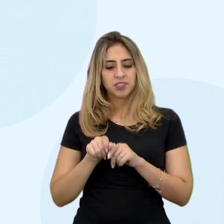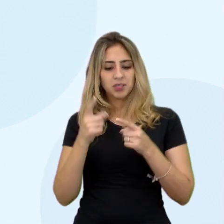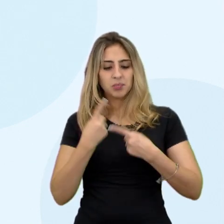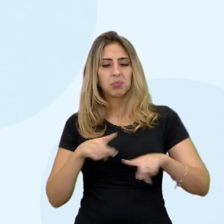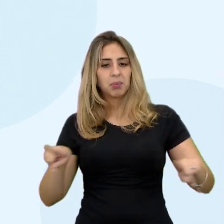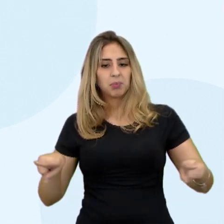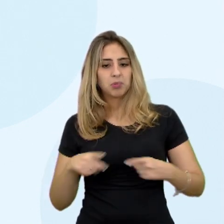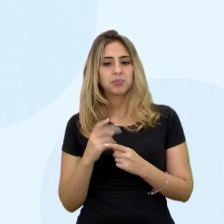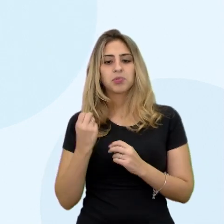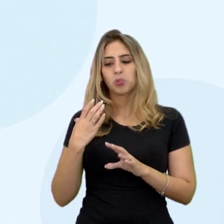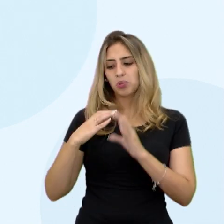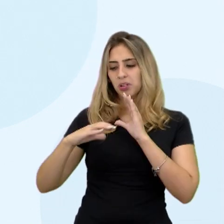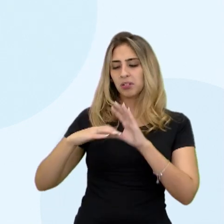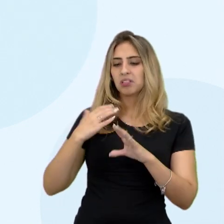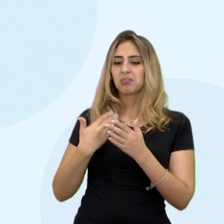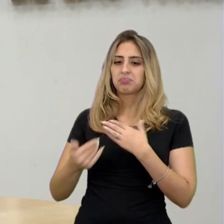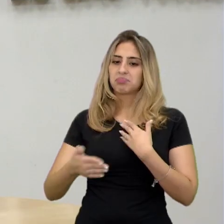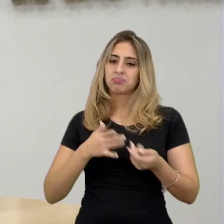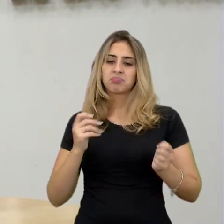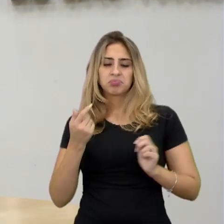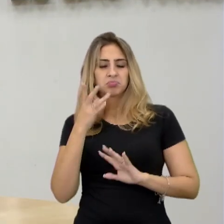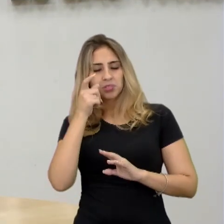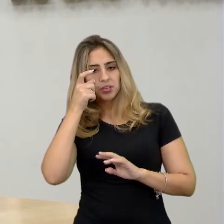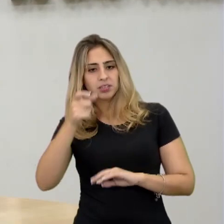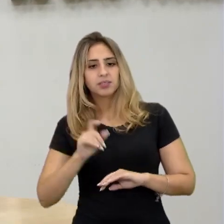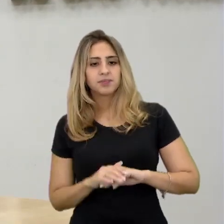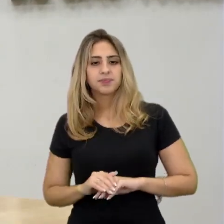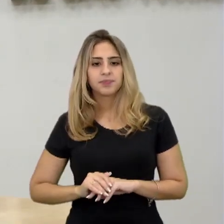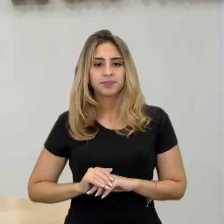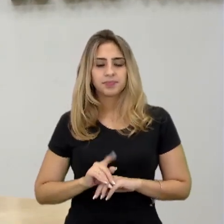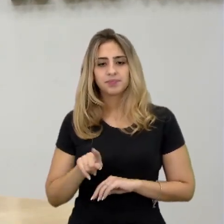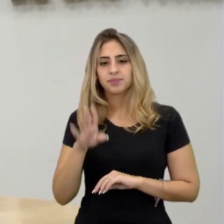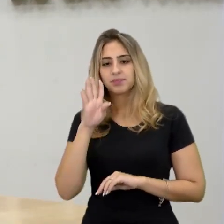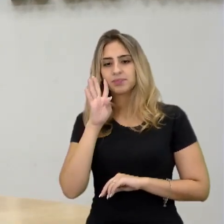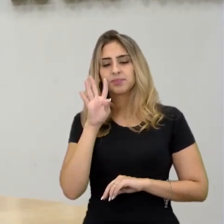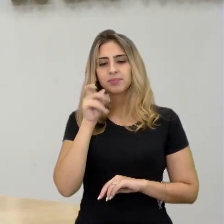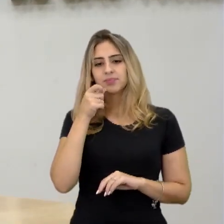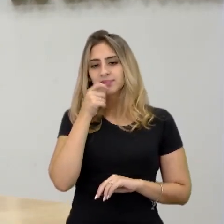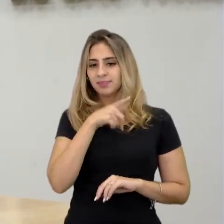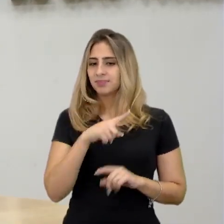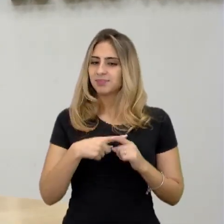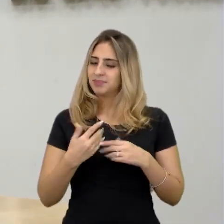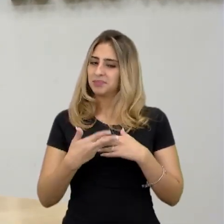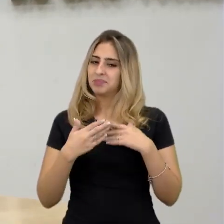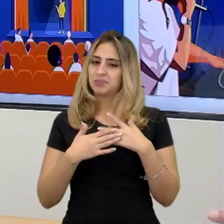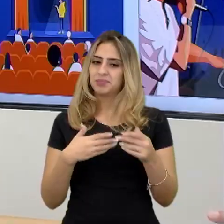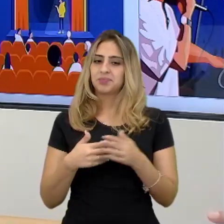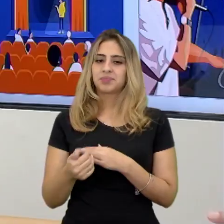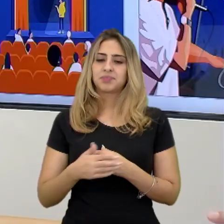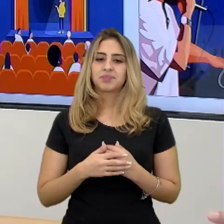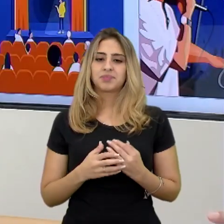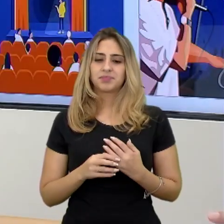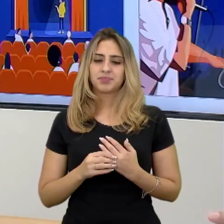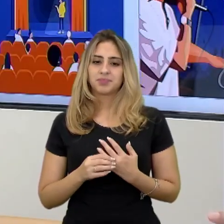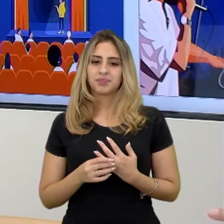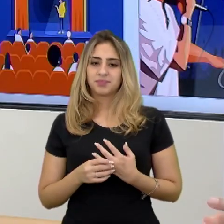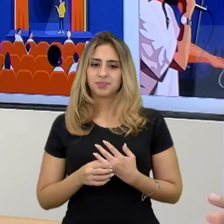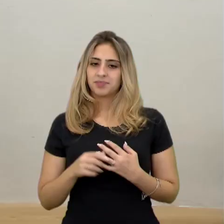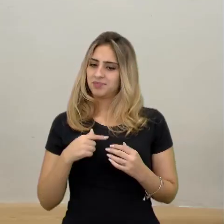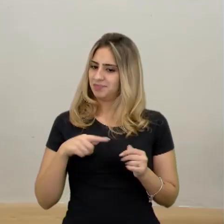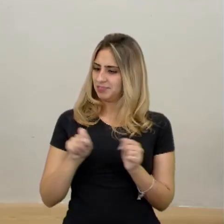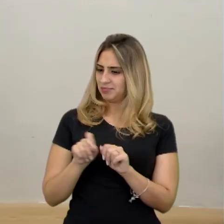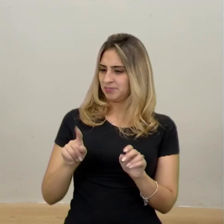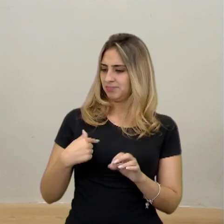música ou cantar, também pode ser interessante. Mas aí a gente já sabe que não é para qualquer um. Eu, por exemplo, não faria isso. Não, eu tenho